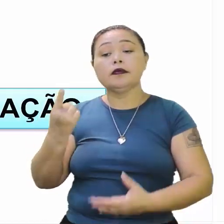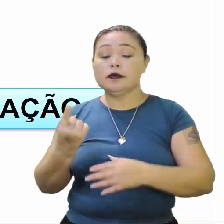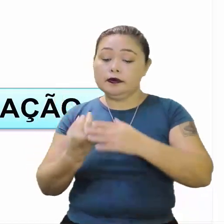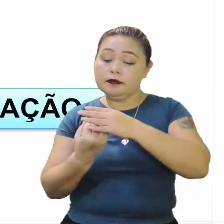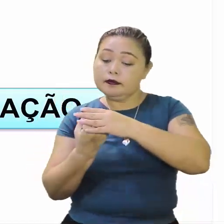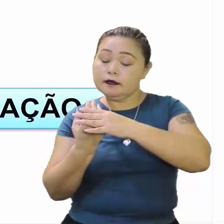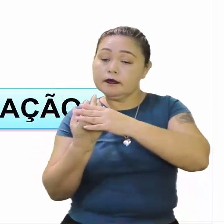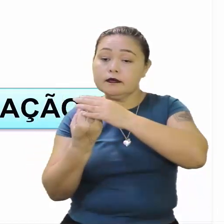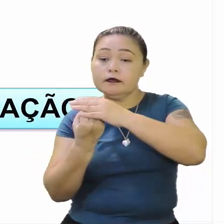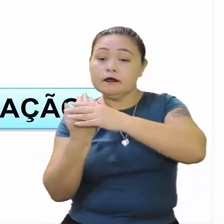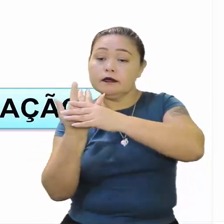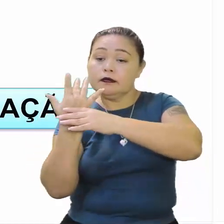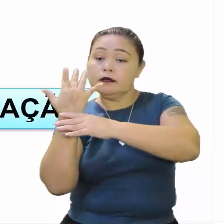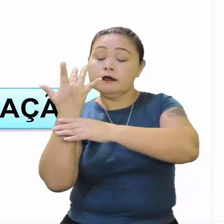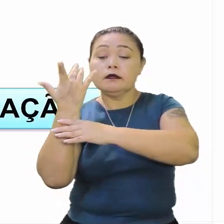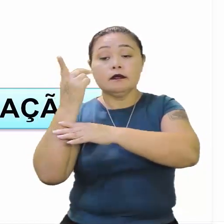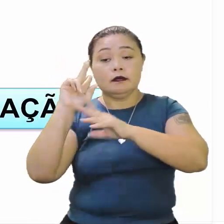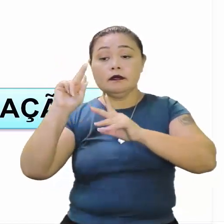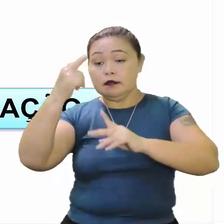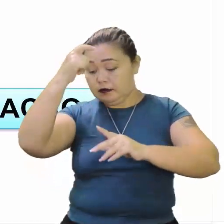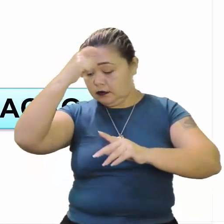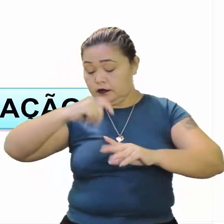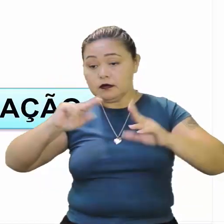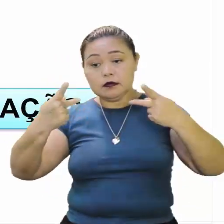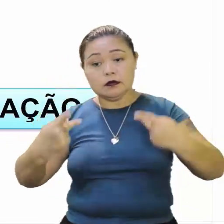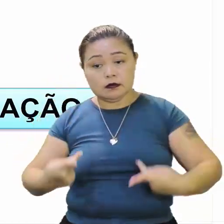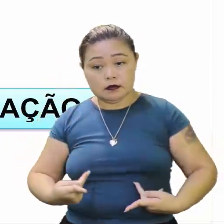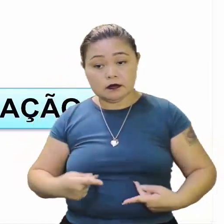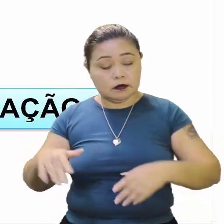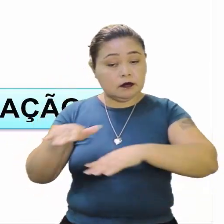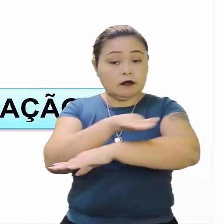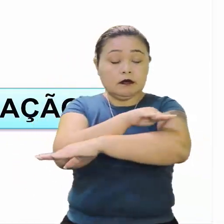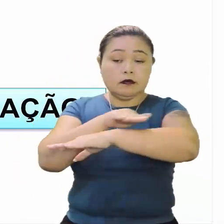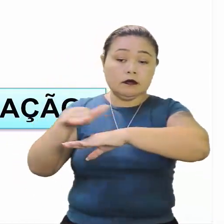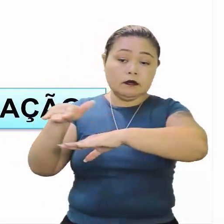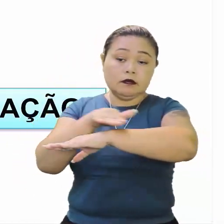que acontece dos seres vivos que estão na superfície